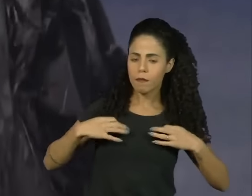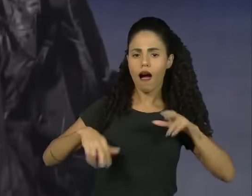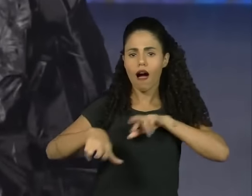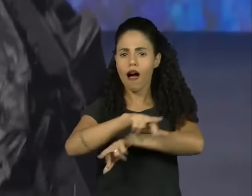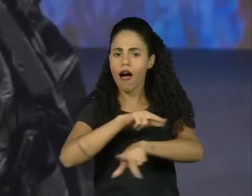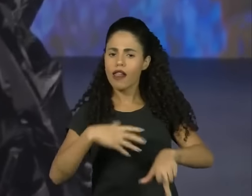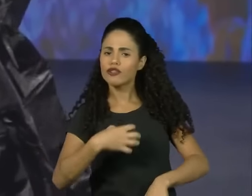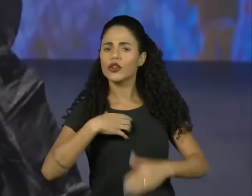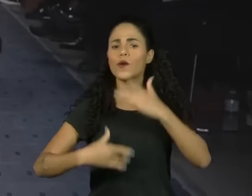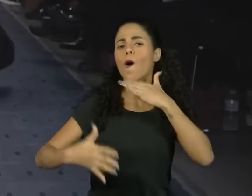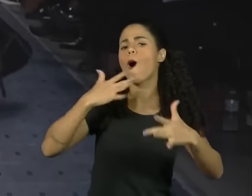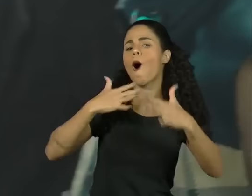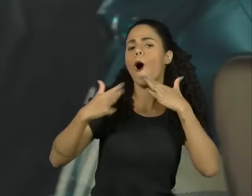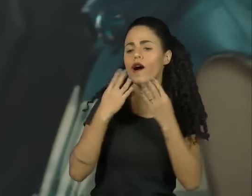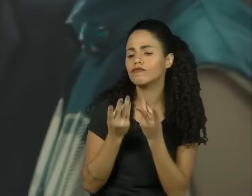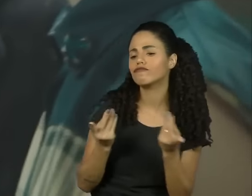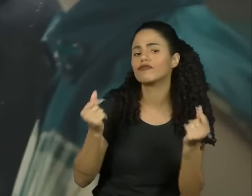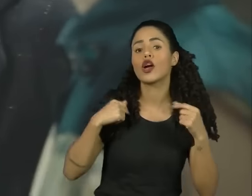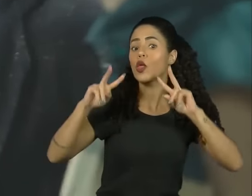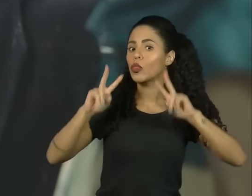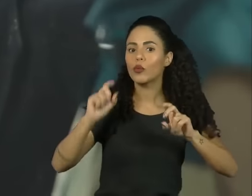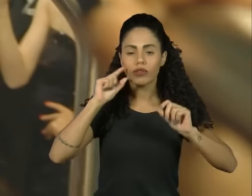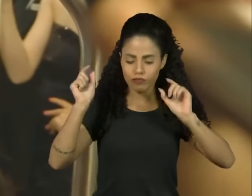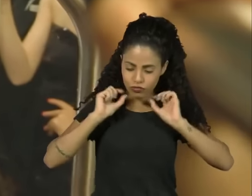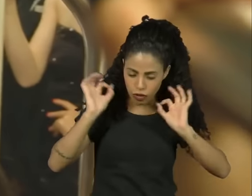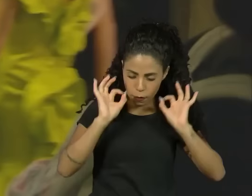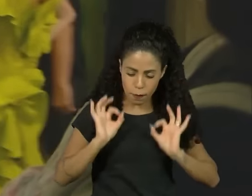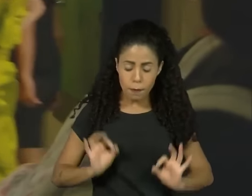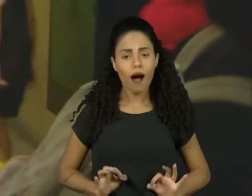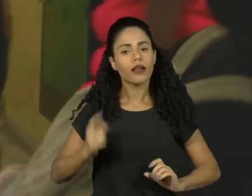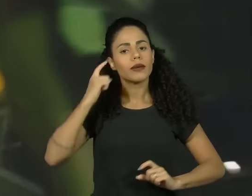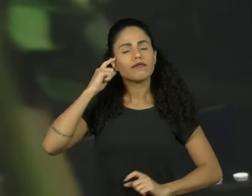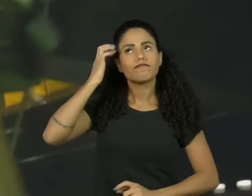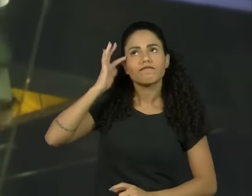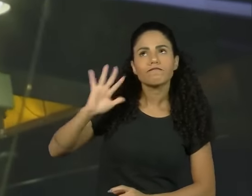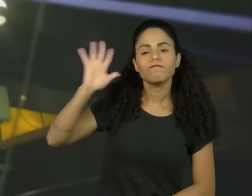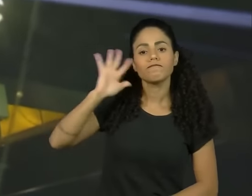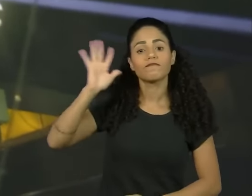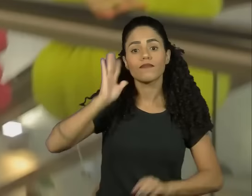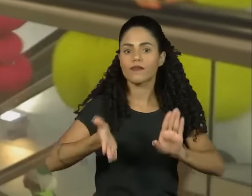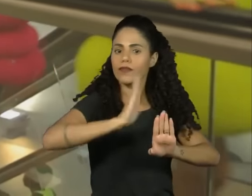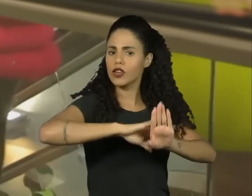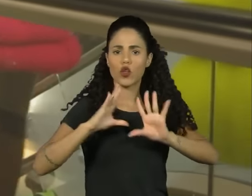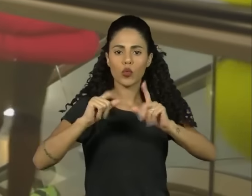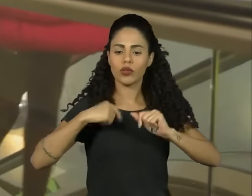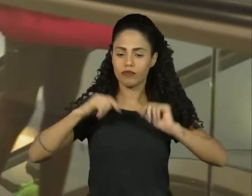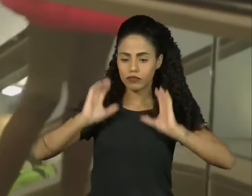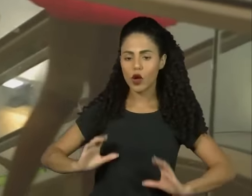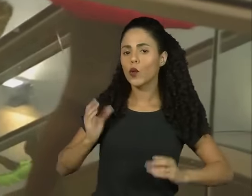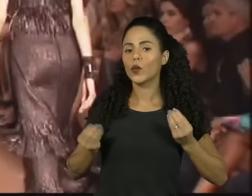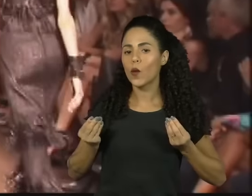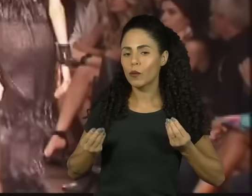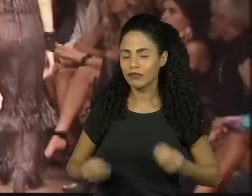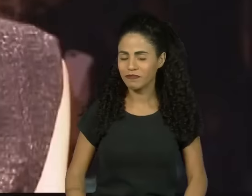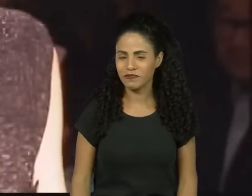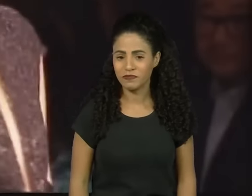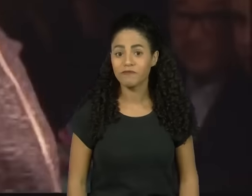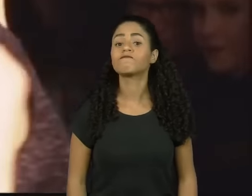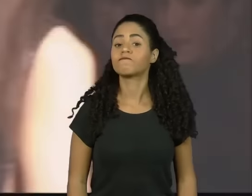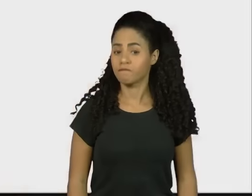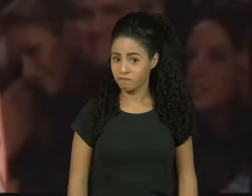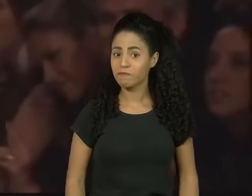formas, cores, texturas, estampas, que traduzem pensamentos, ideologias e comportamentos.